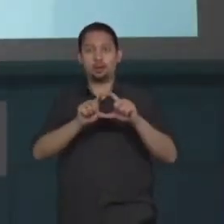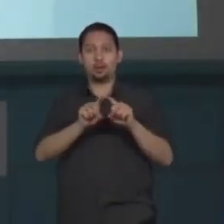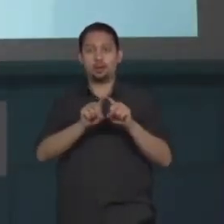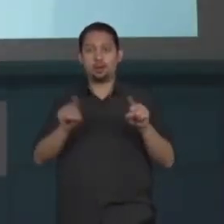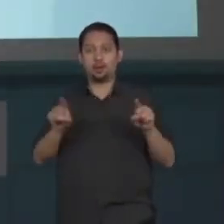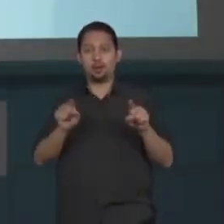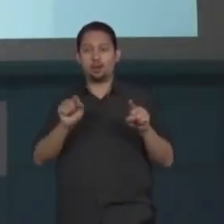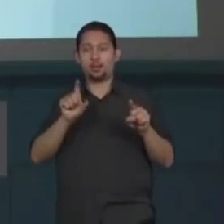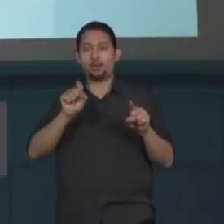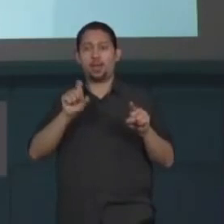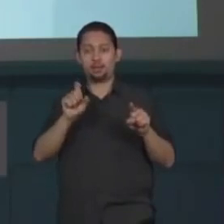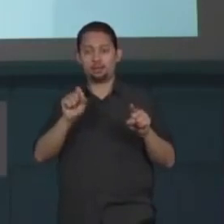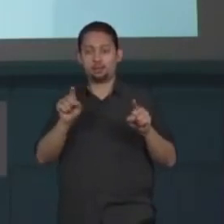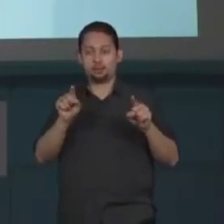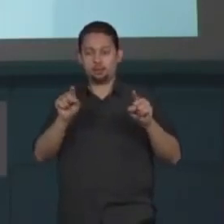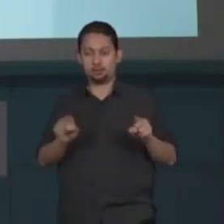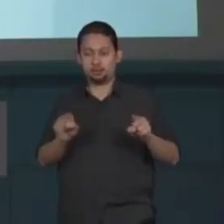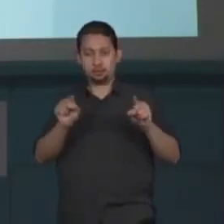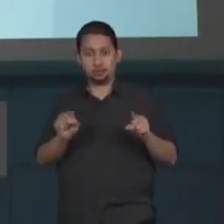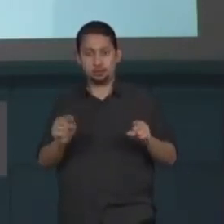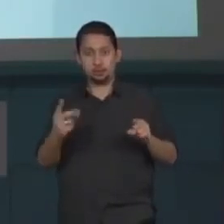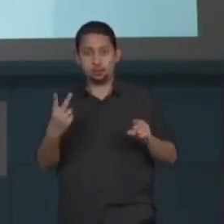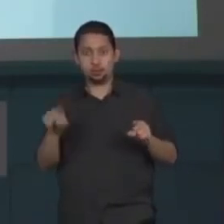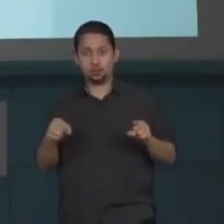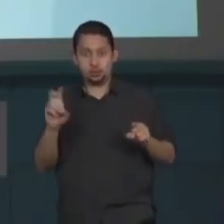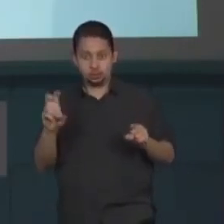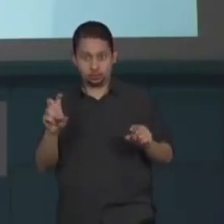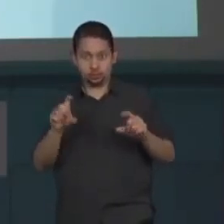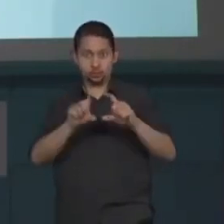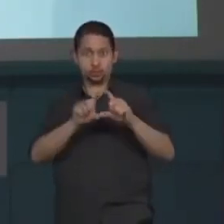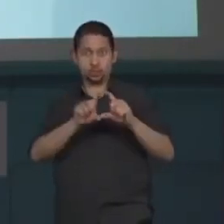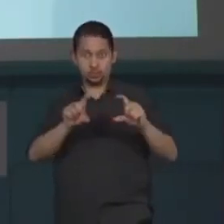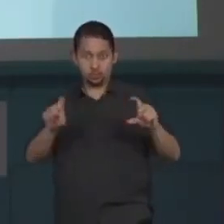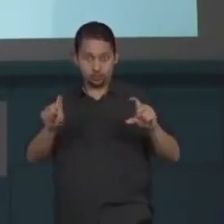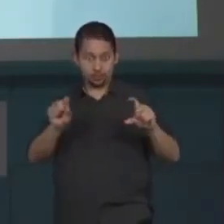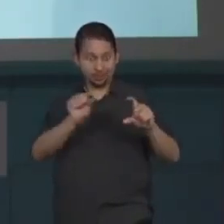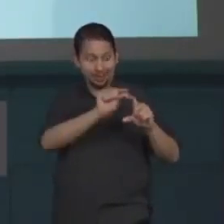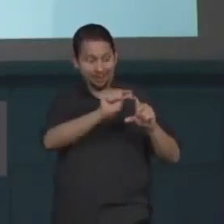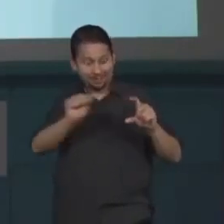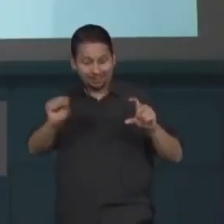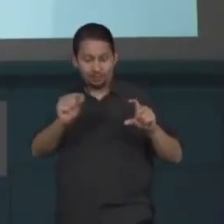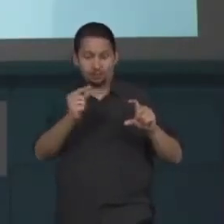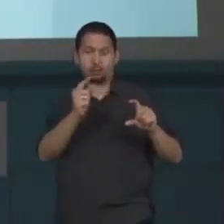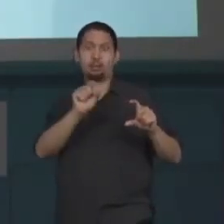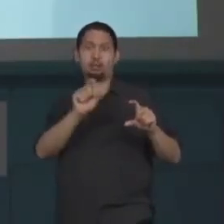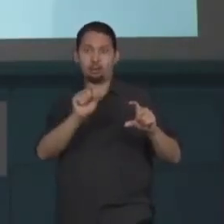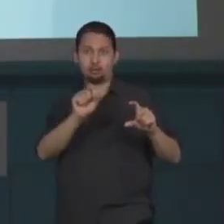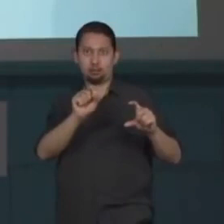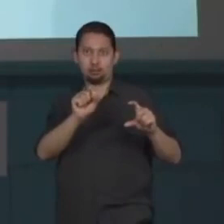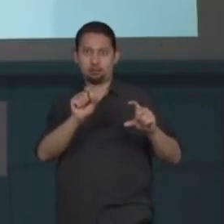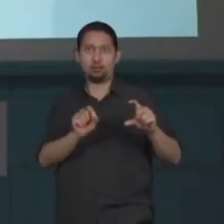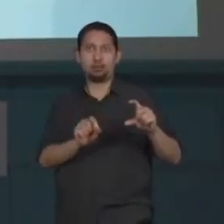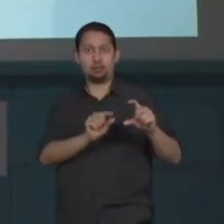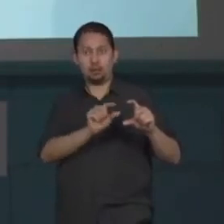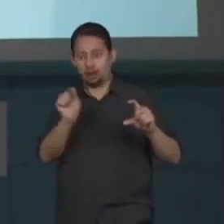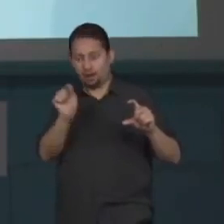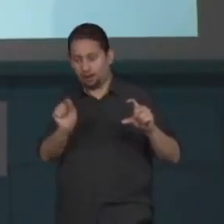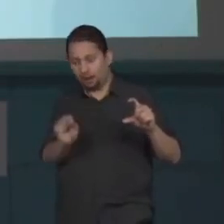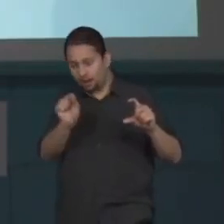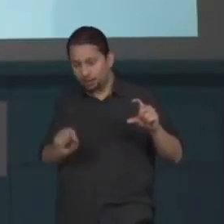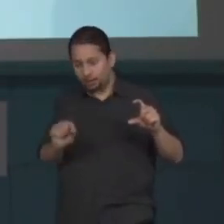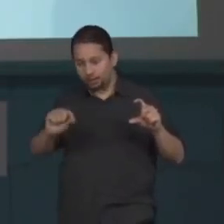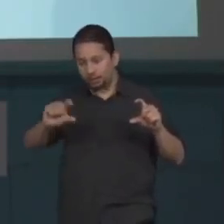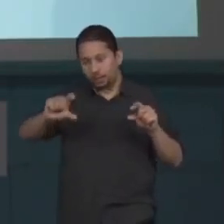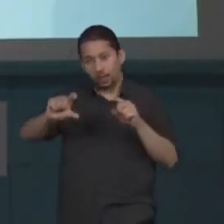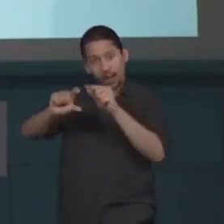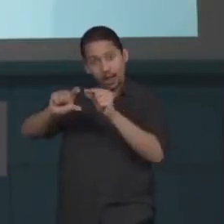4 peças dessa daqui, ó. 2 e mais 2. Então aqui é um pé do robô. Vou precisar de 2 pés. Então eu preciso